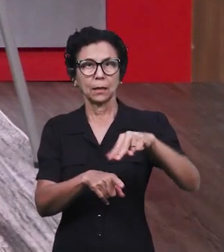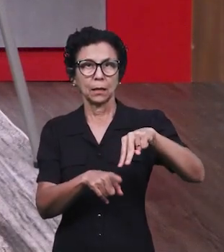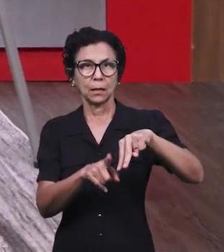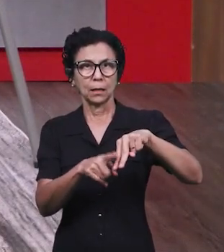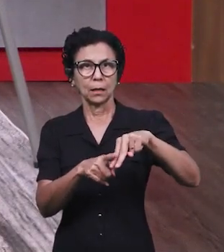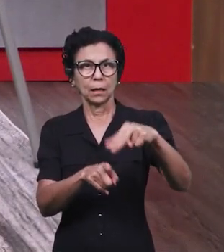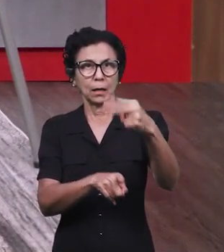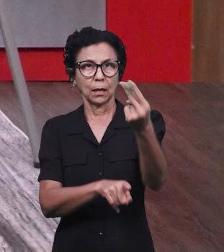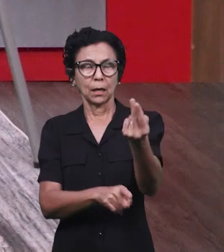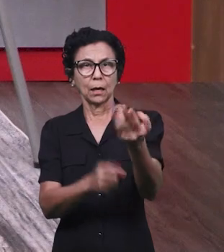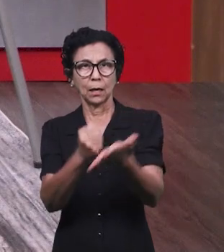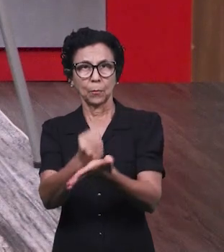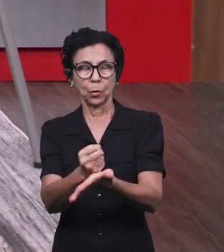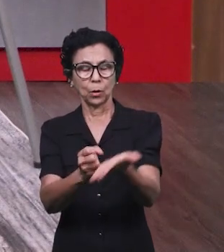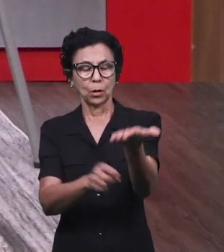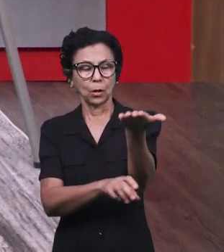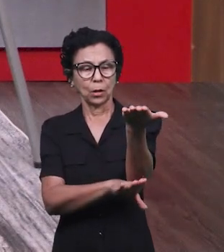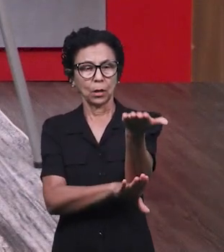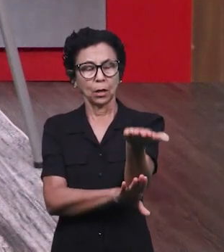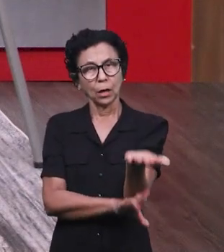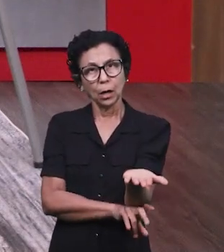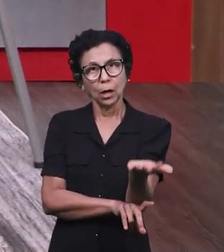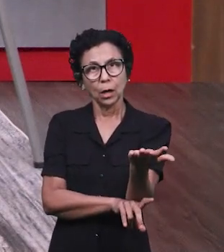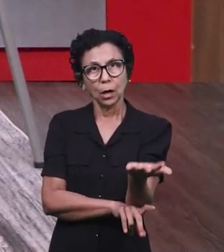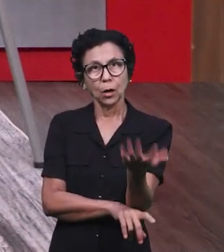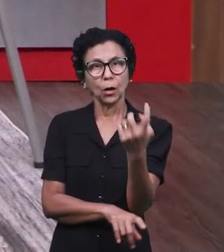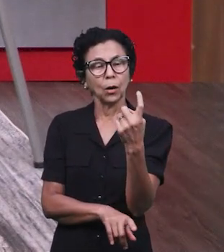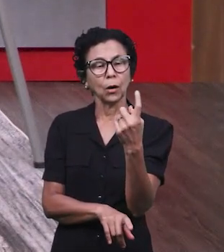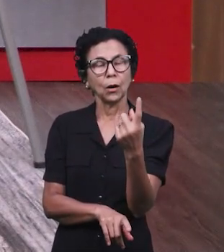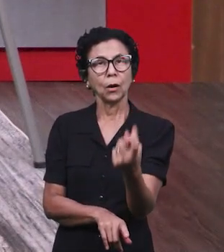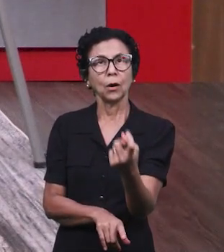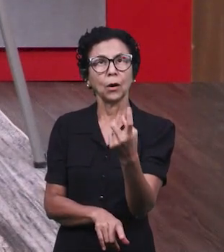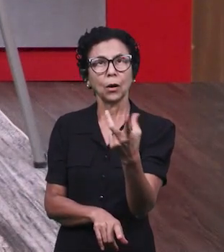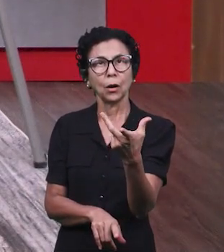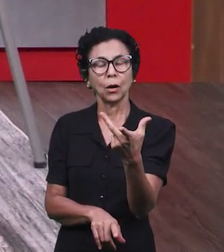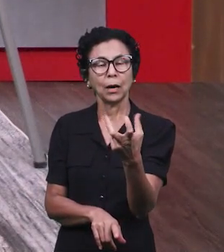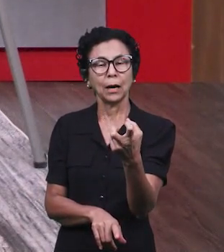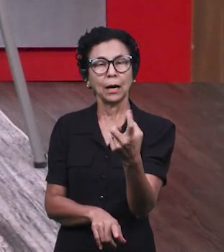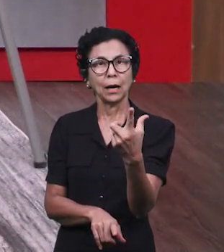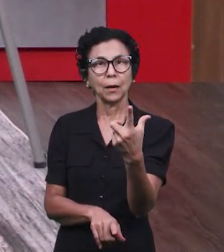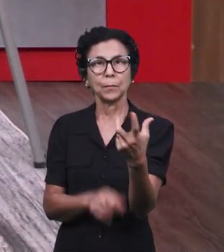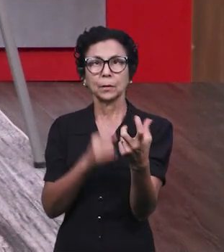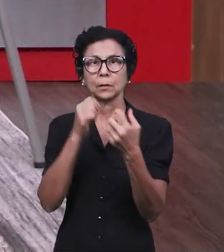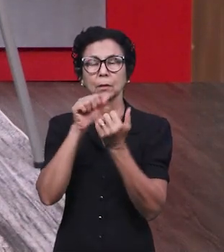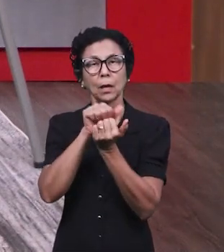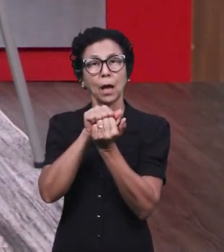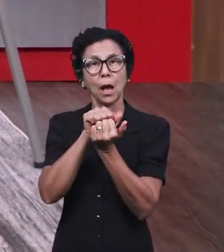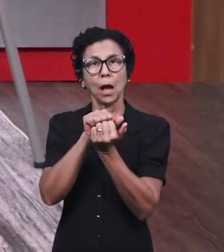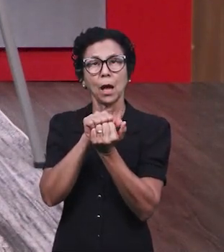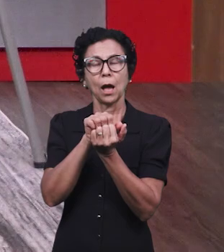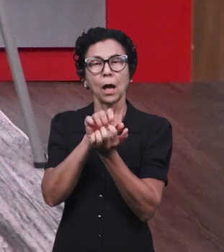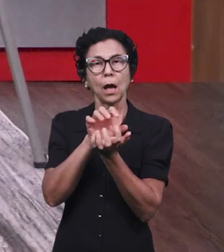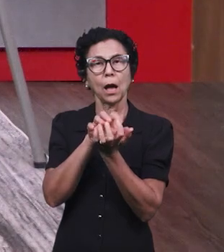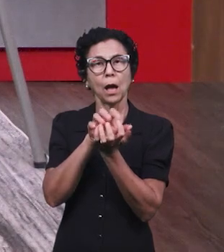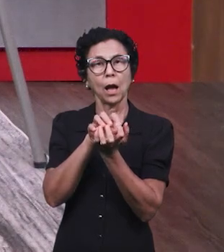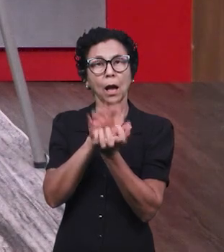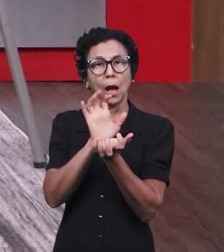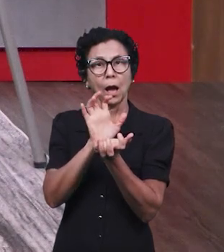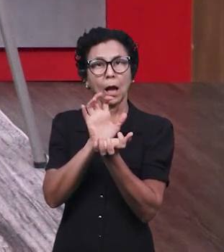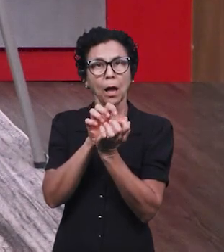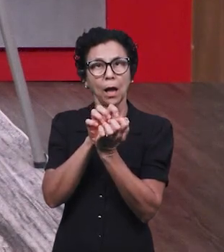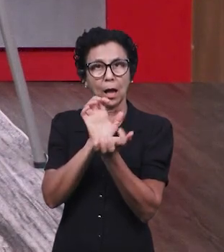inclinação para baixo. E a mão, ela continua abrindo a boquinha da criança. A mão está continuando abrindo. Então